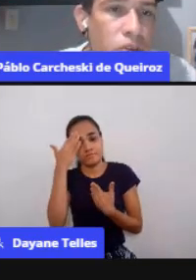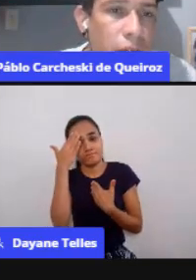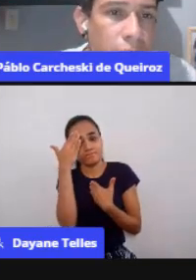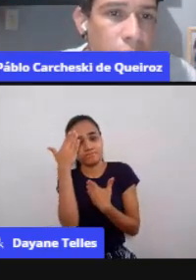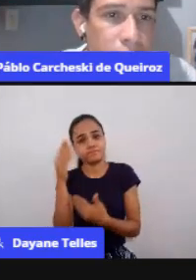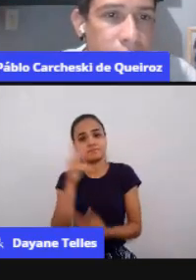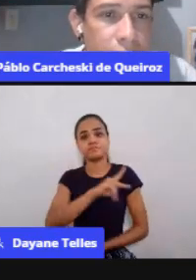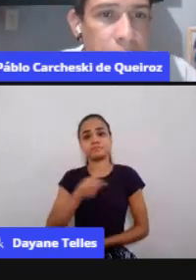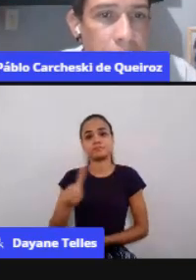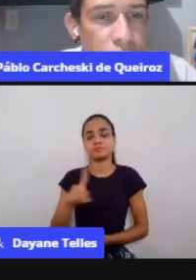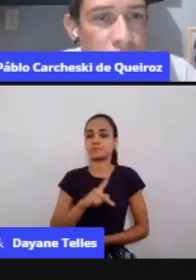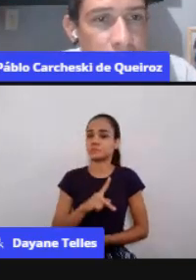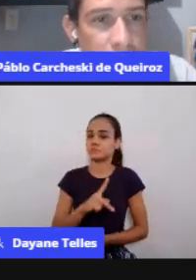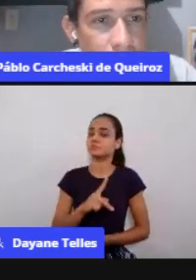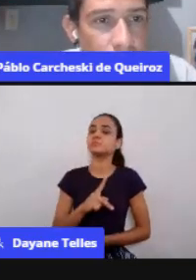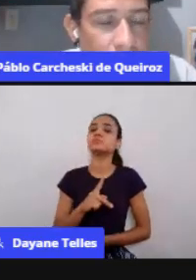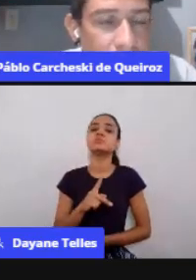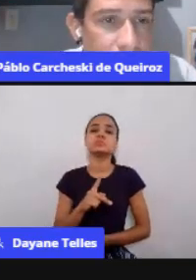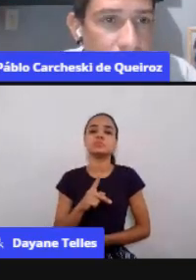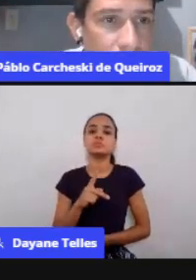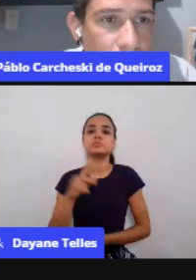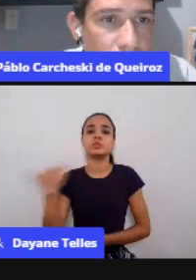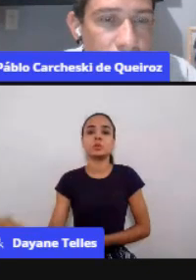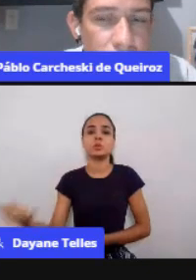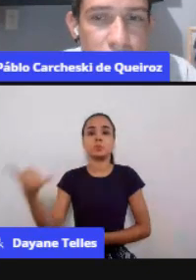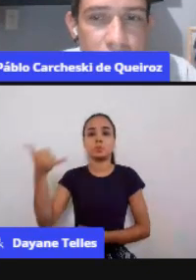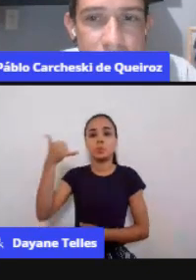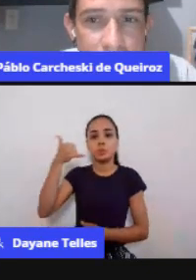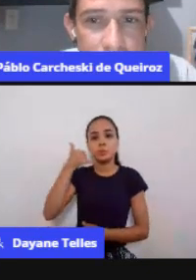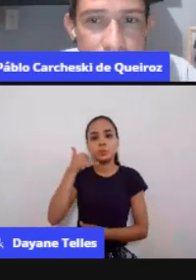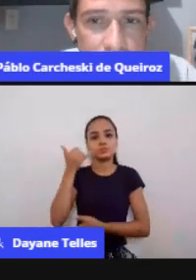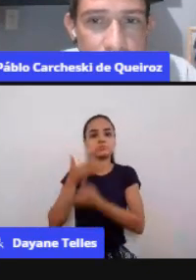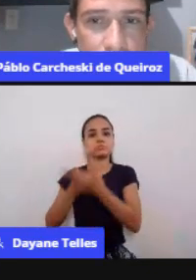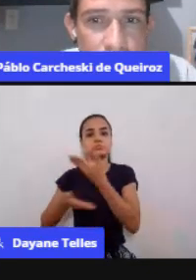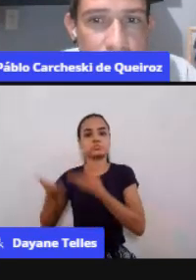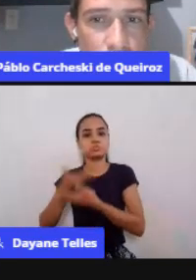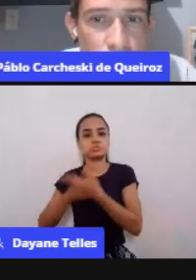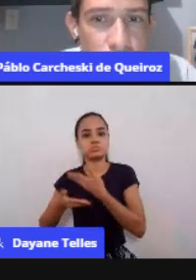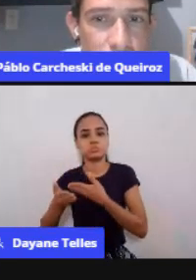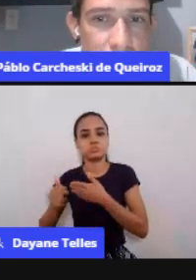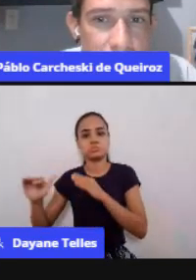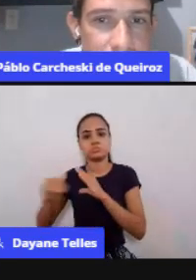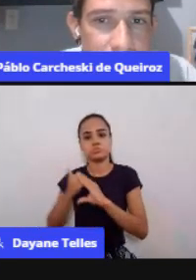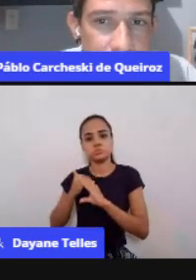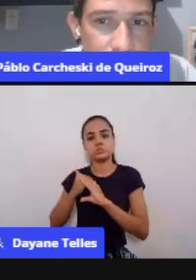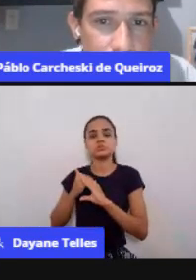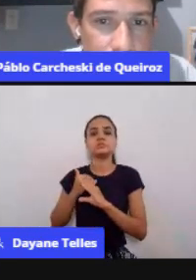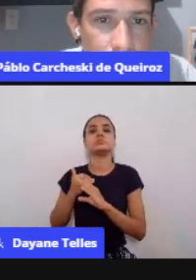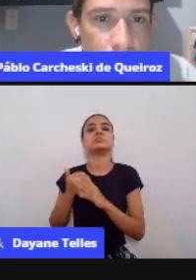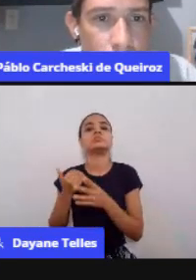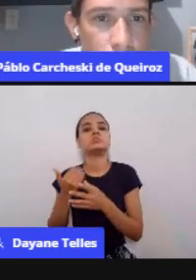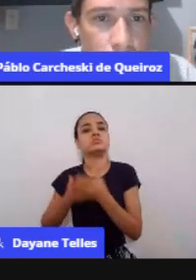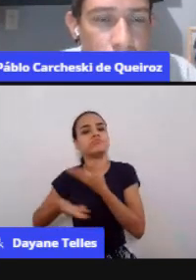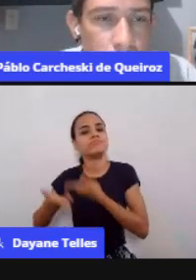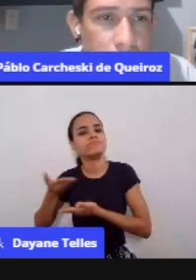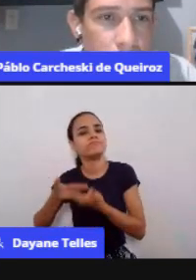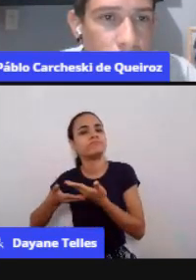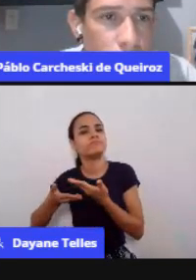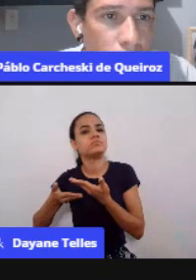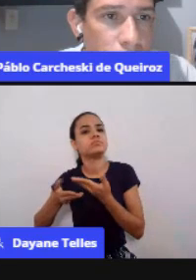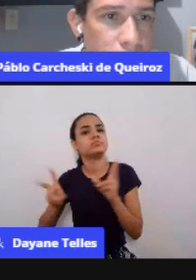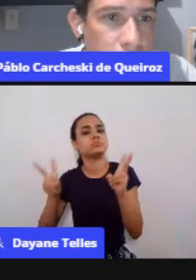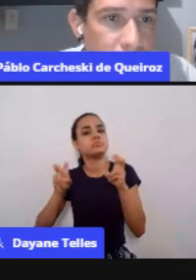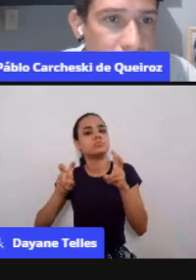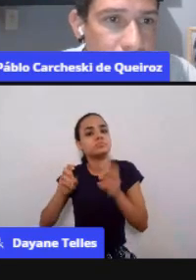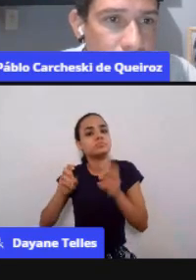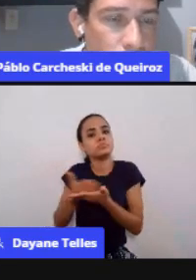para trocar uma ideia, para pedir informação com relação aos cadernos. Então, a gente está construindo esses cadernos